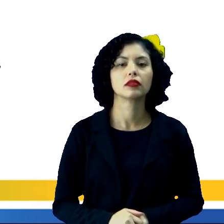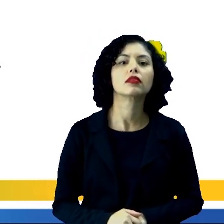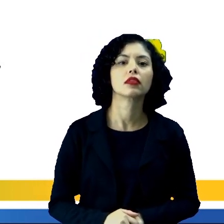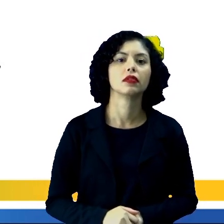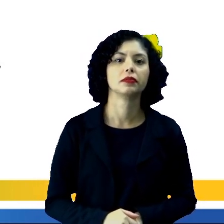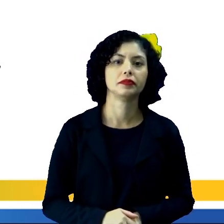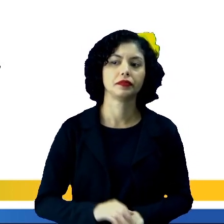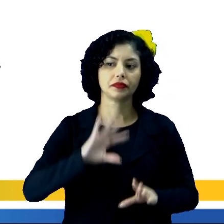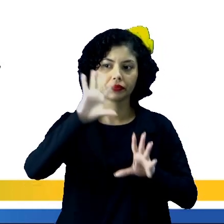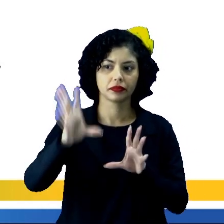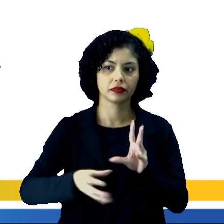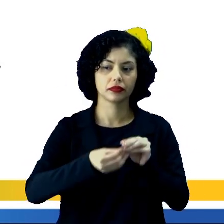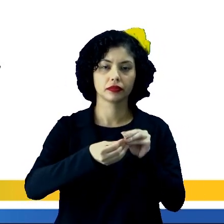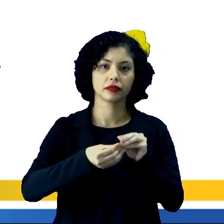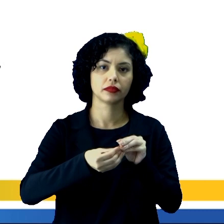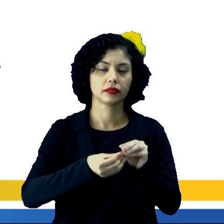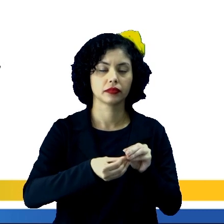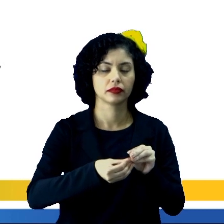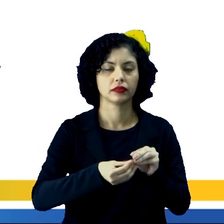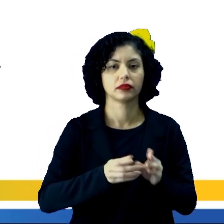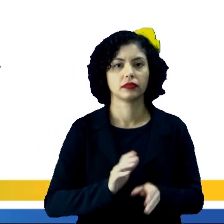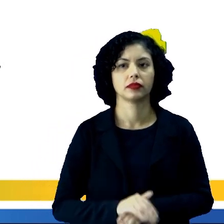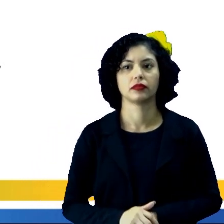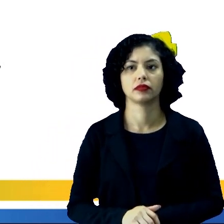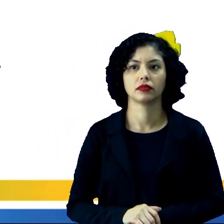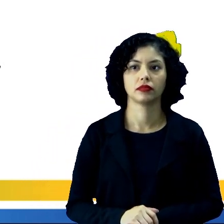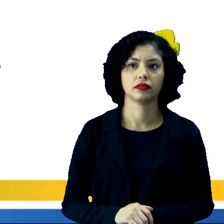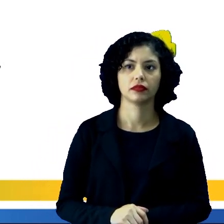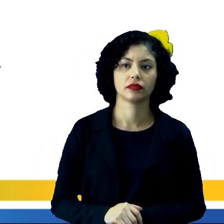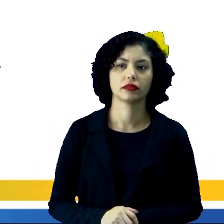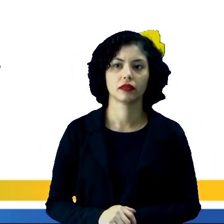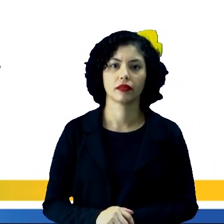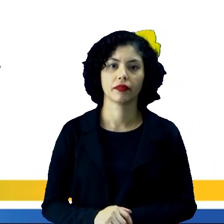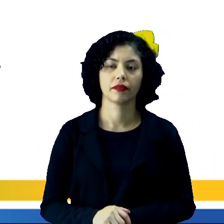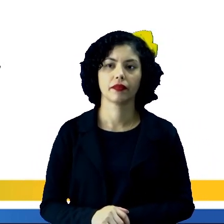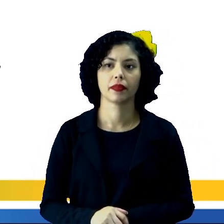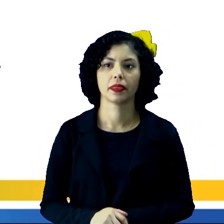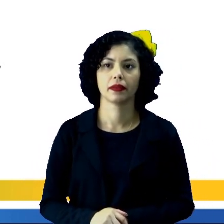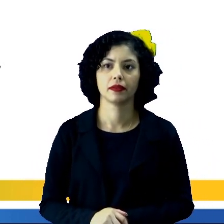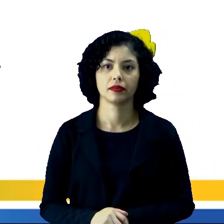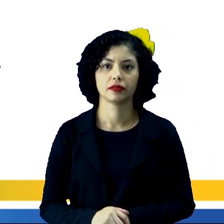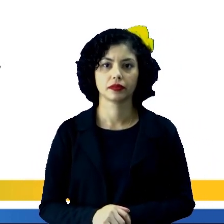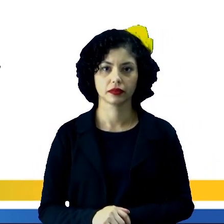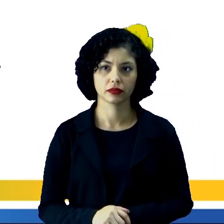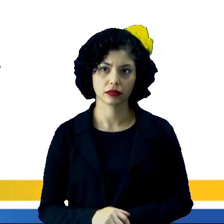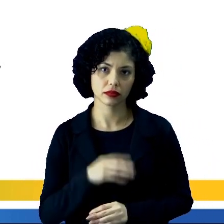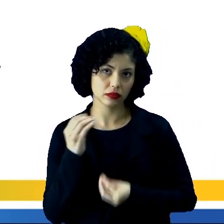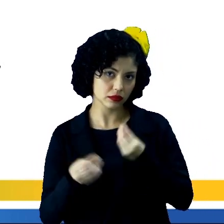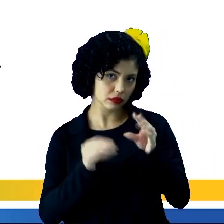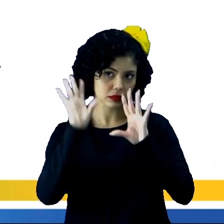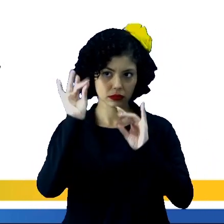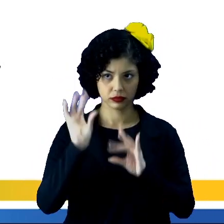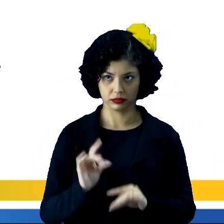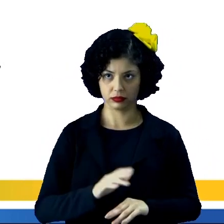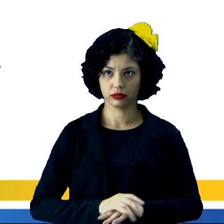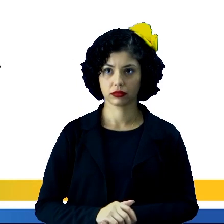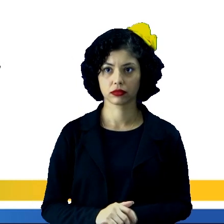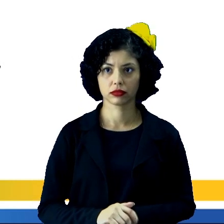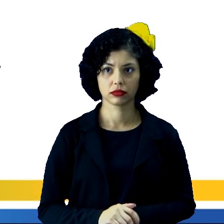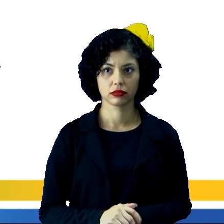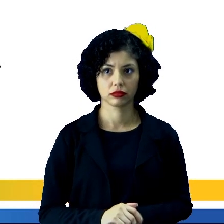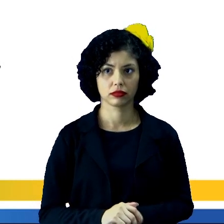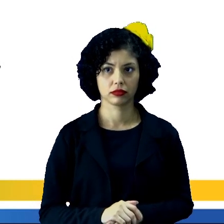Então, nós vamos utilizar agora os linkers para fazer uma conexão entre essas duas frases, ok? Vamos ver como cada uma vai ficar